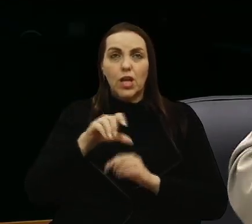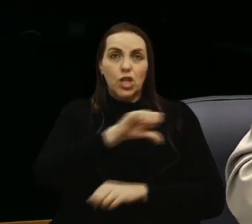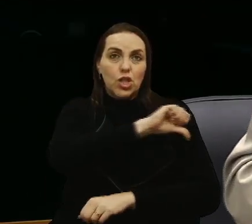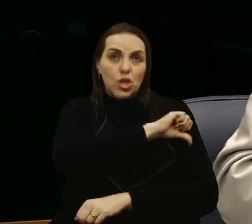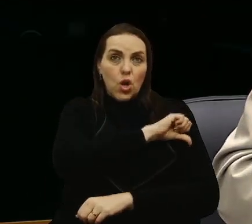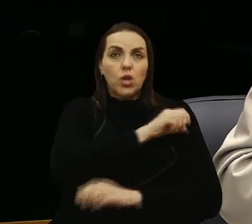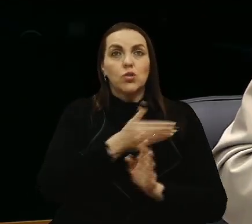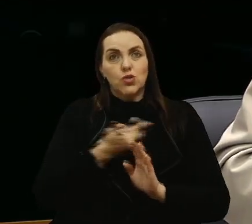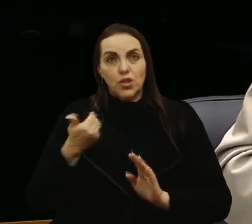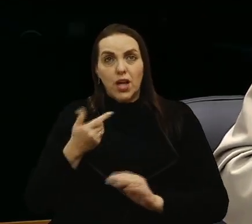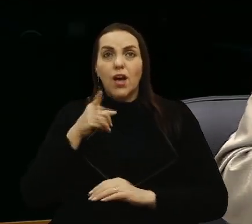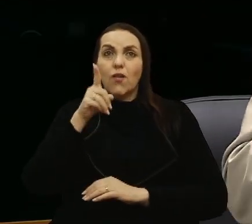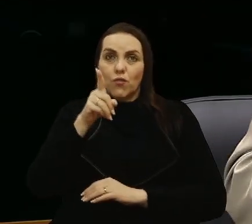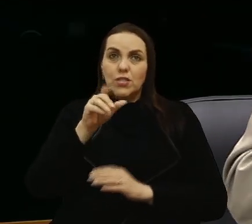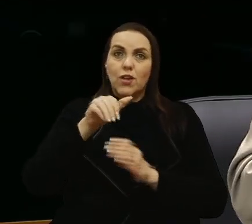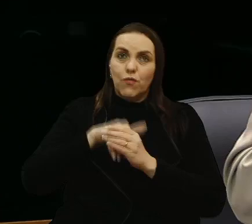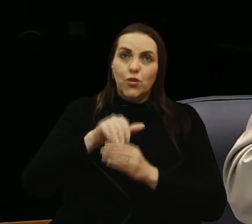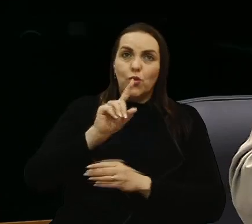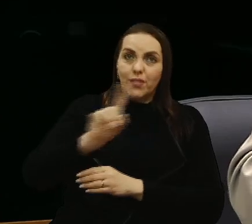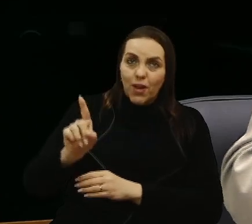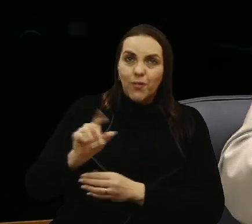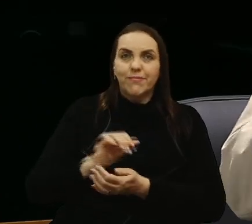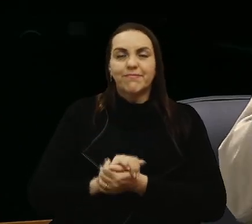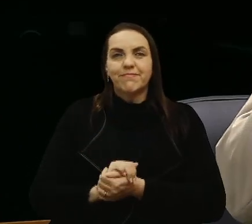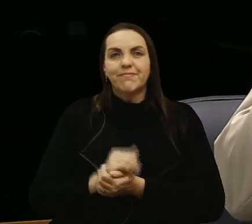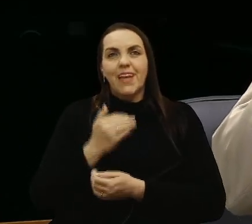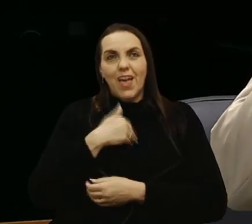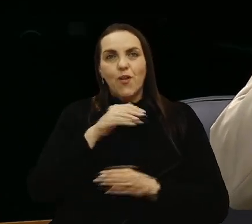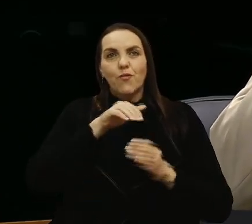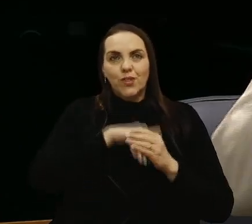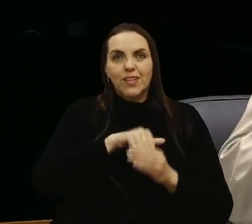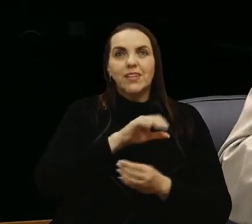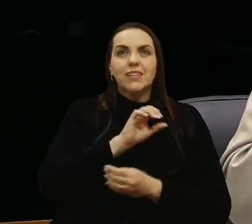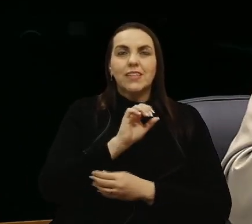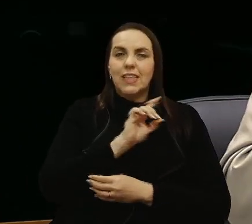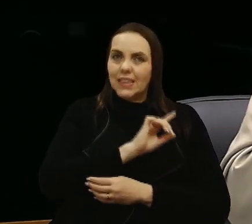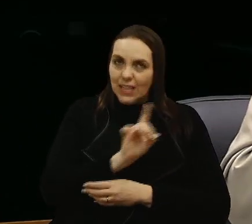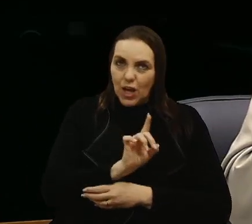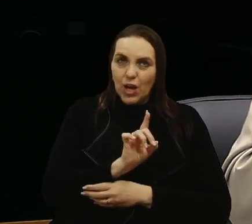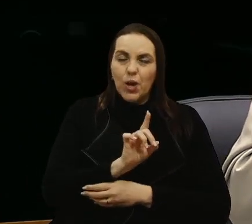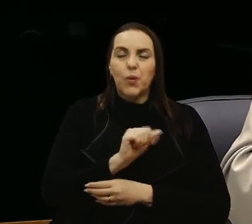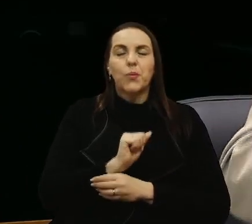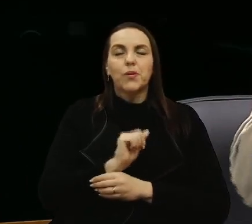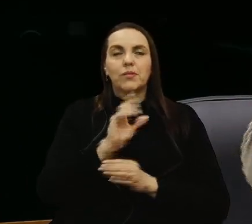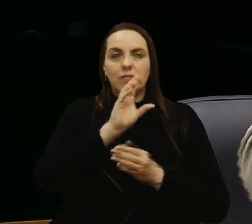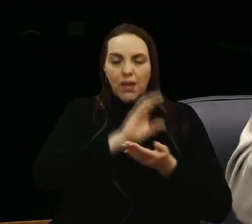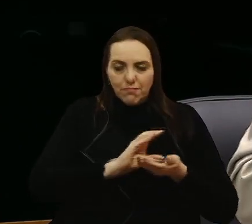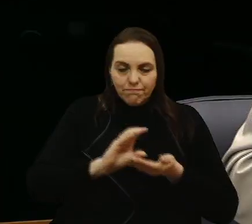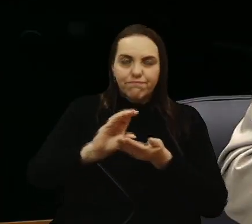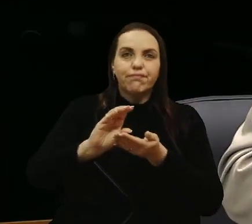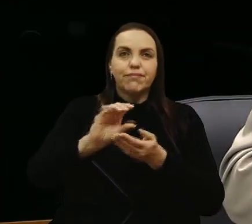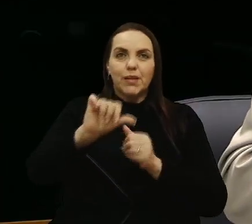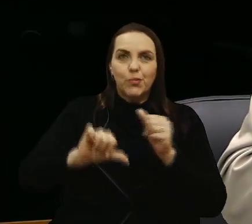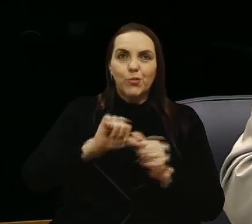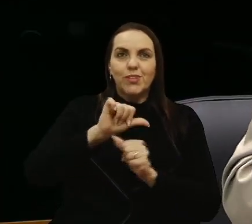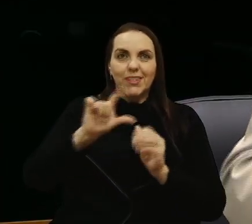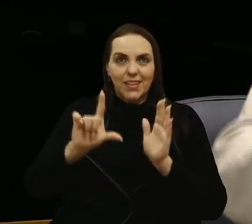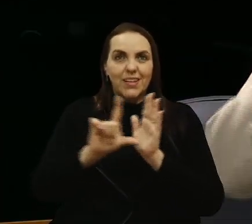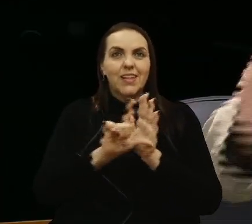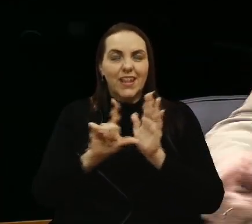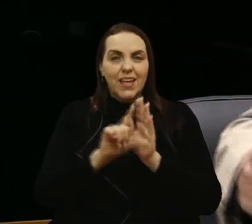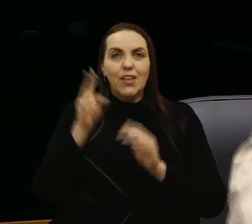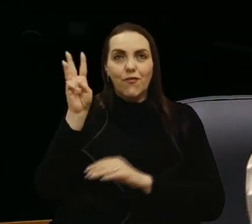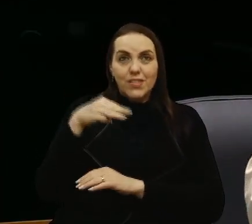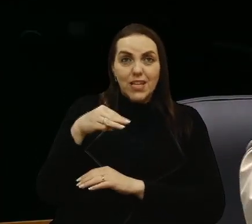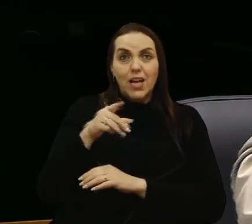9º anos e o senhor votou não. Como eu votei não no repasse e as alterações legais da Visate,